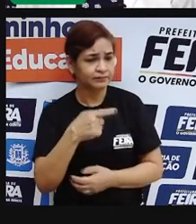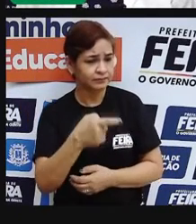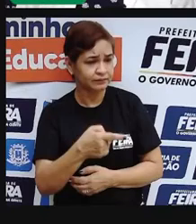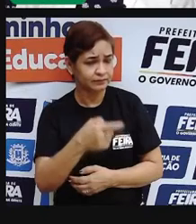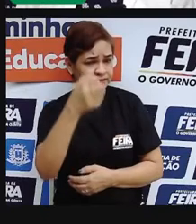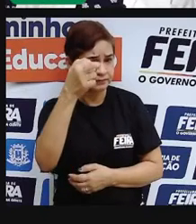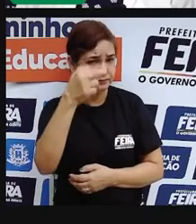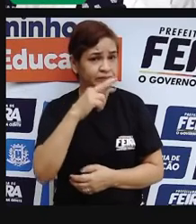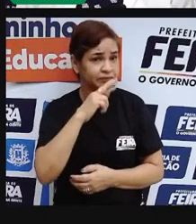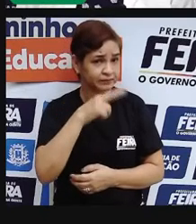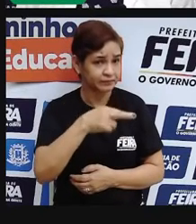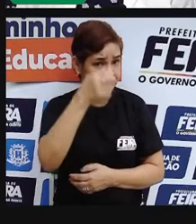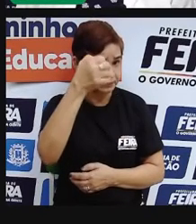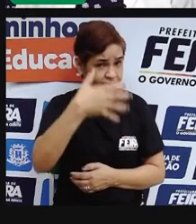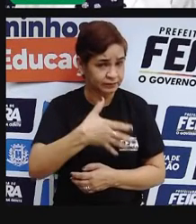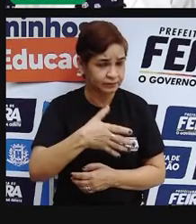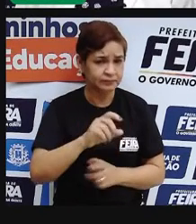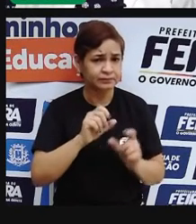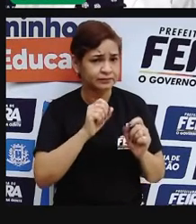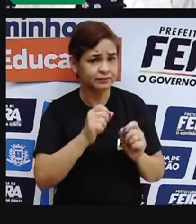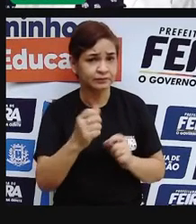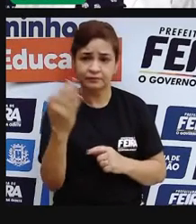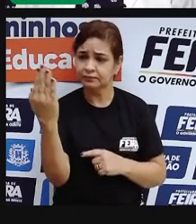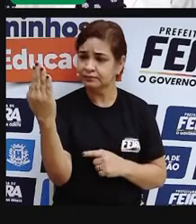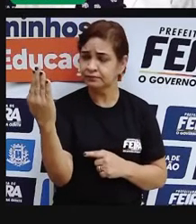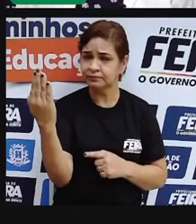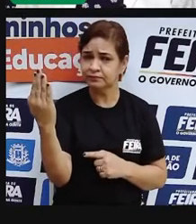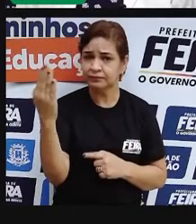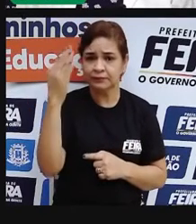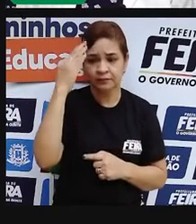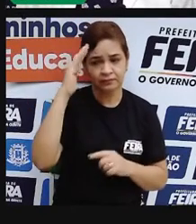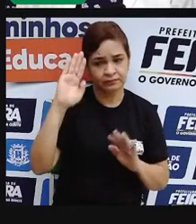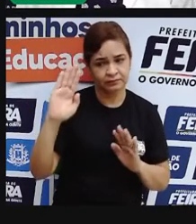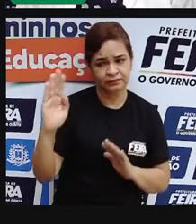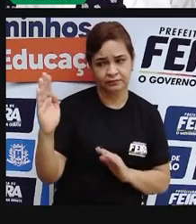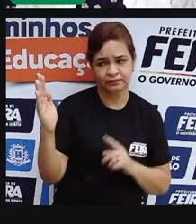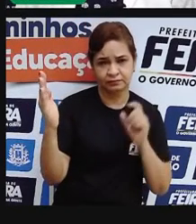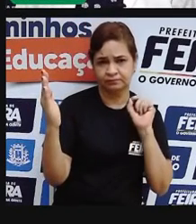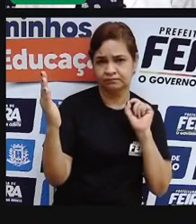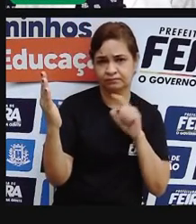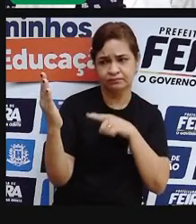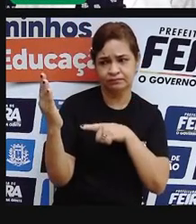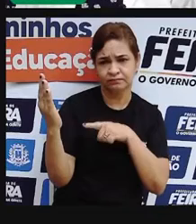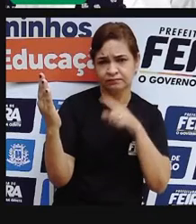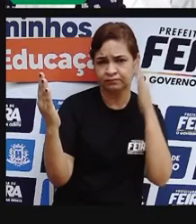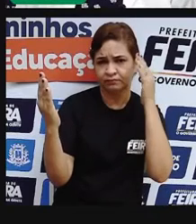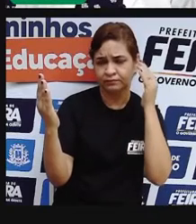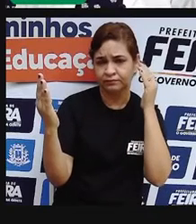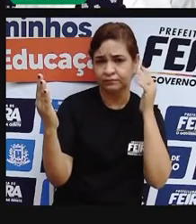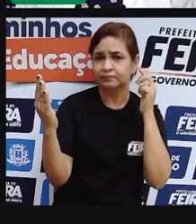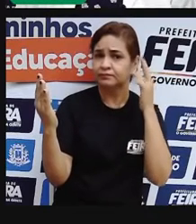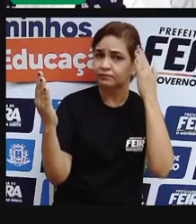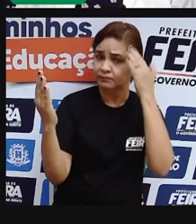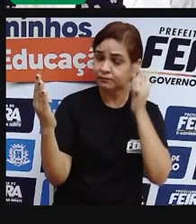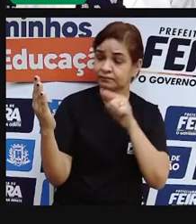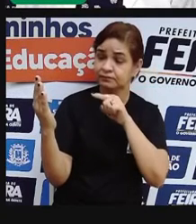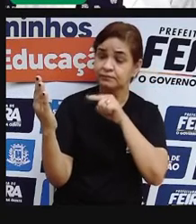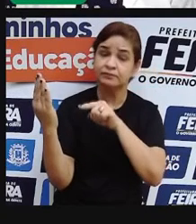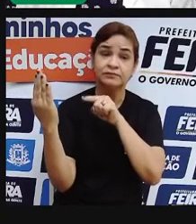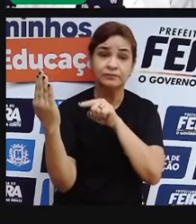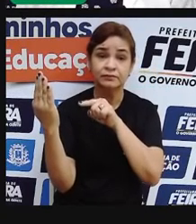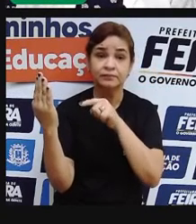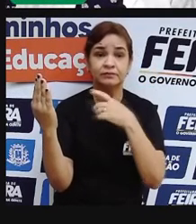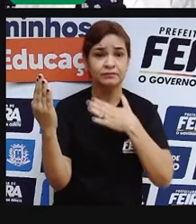explicou o dono da loja eu não sei se é espelho ou senão é só sei que é o retrato de meu